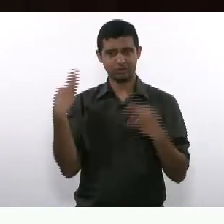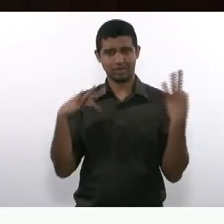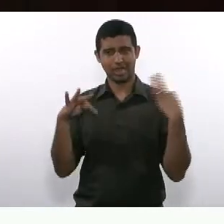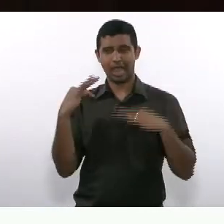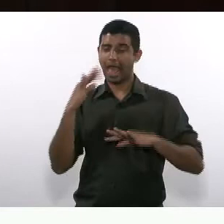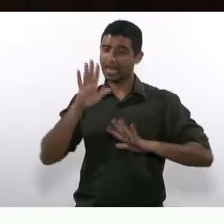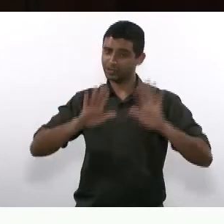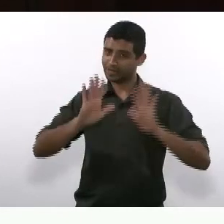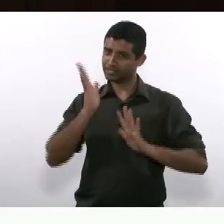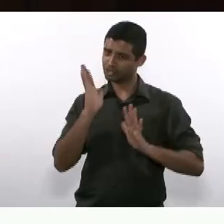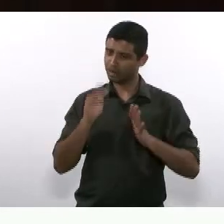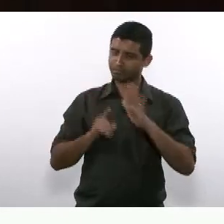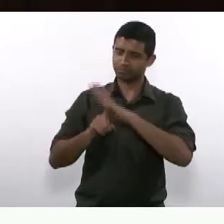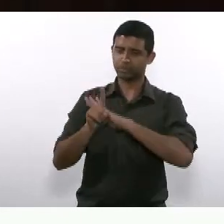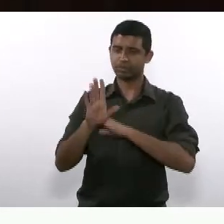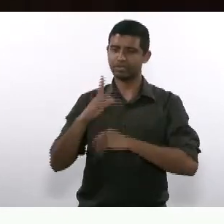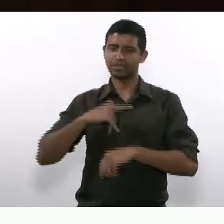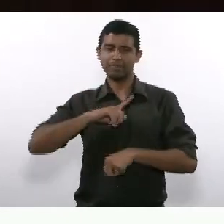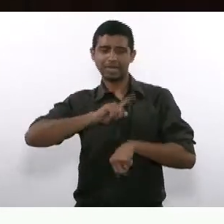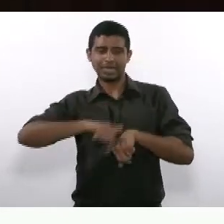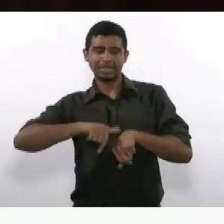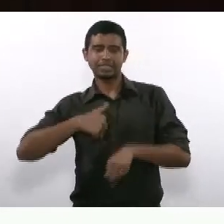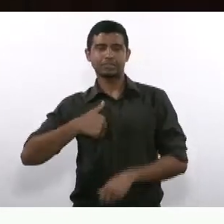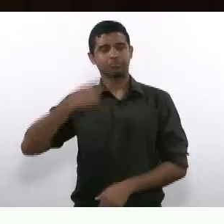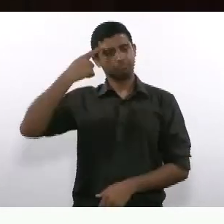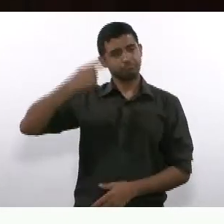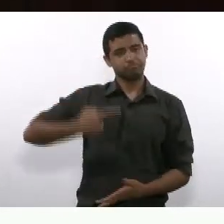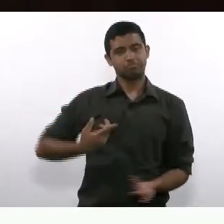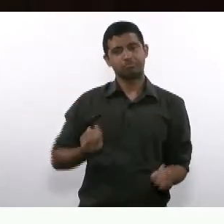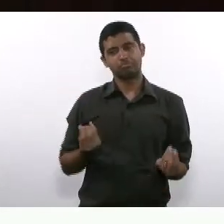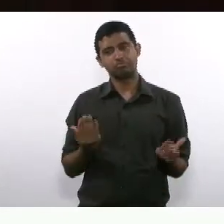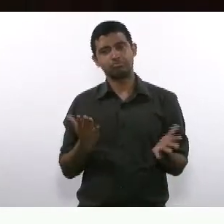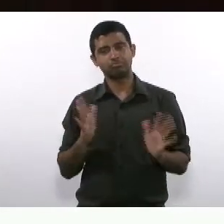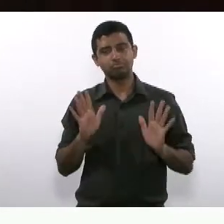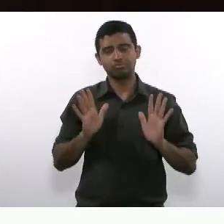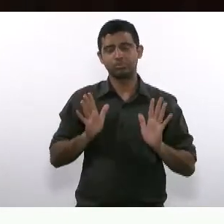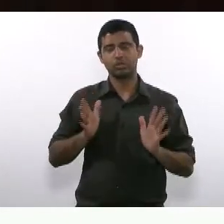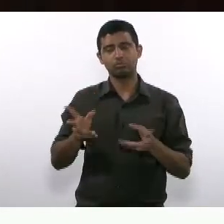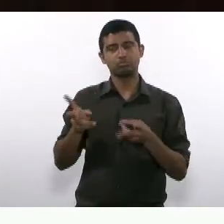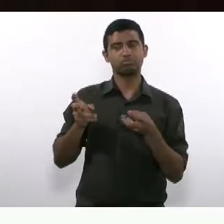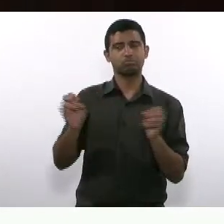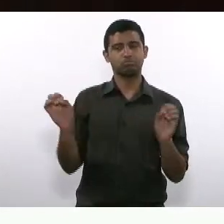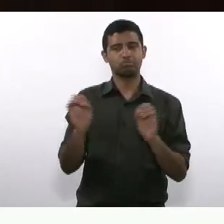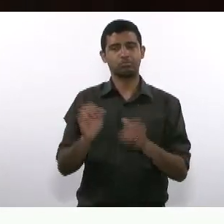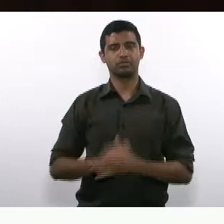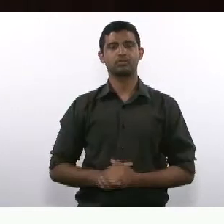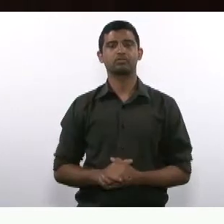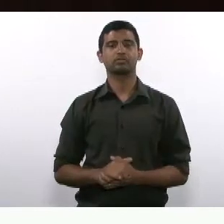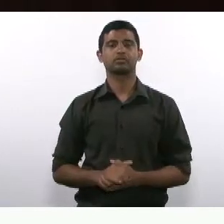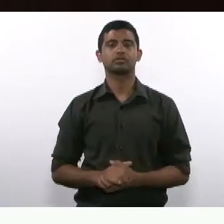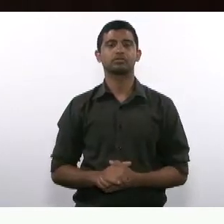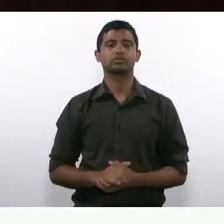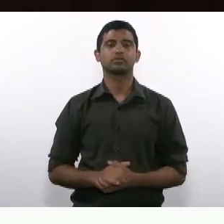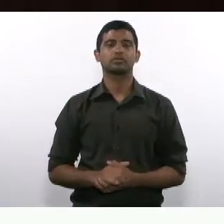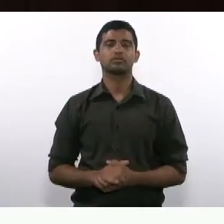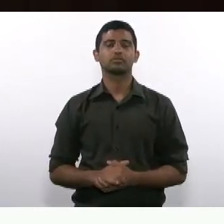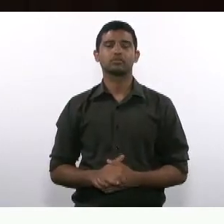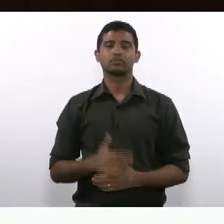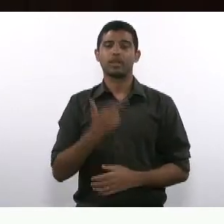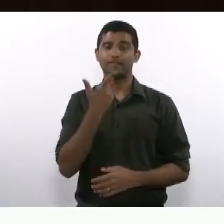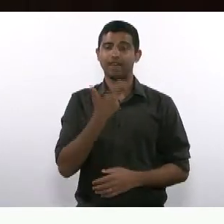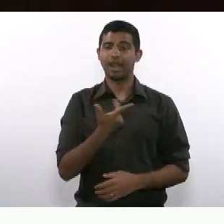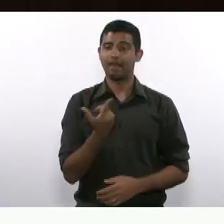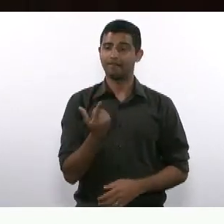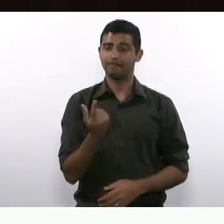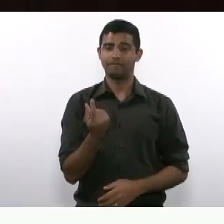sido falada aqui, mas como eu cheguei tarde, de repente não peguei. Acerca dos valores,